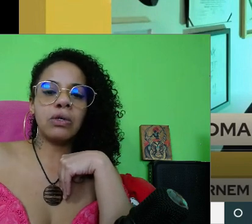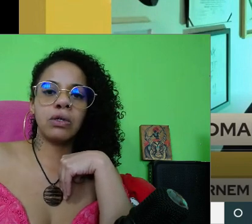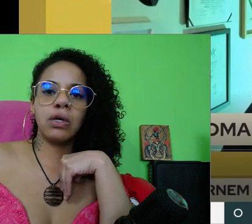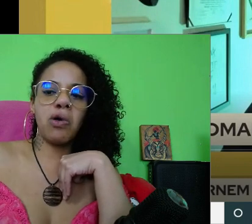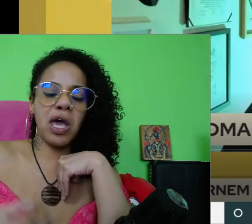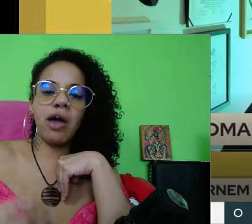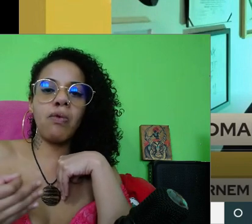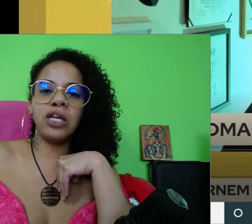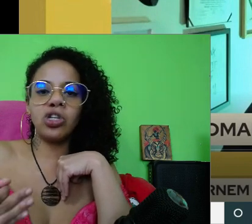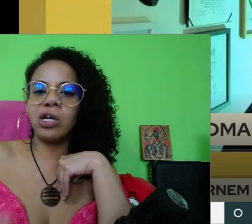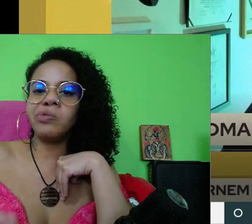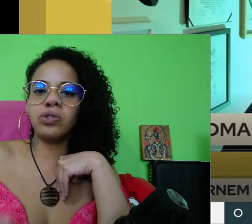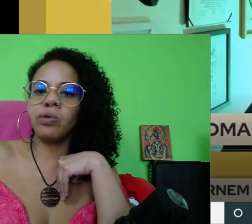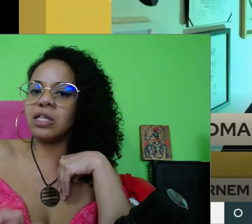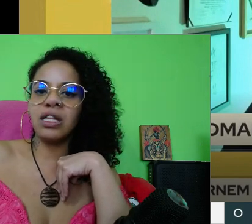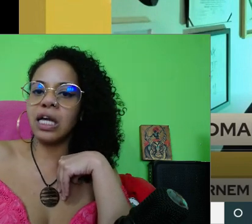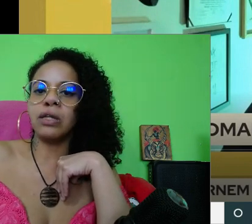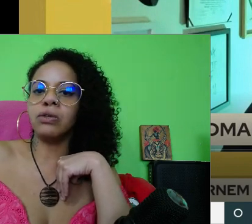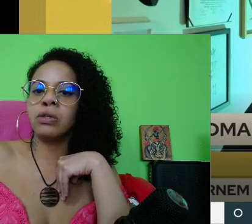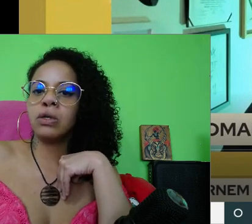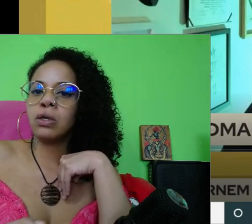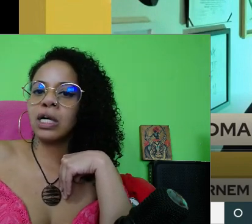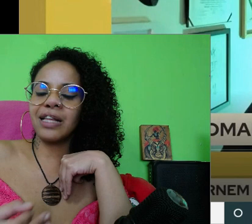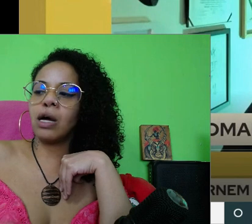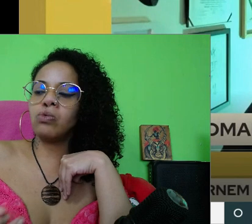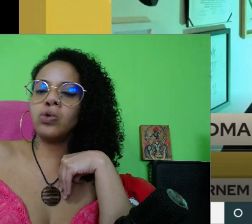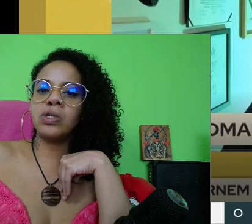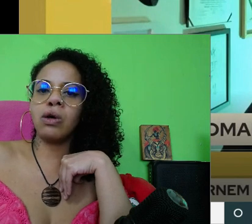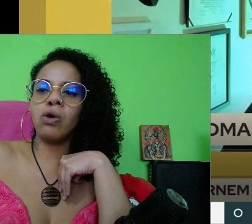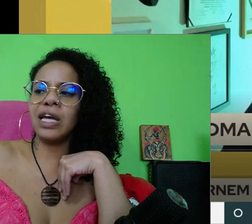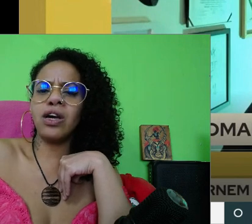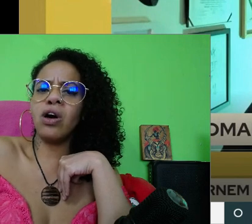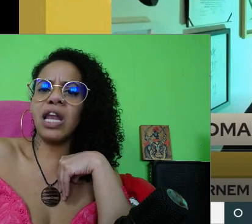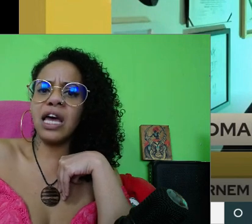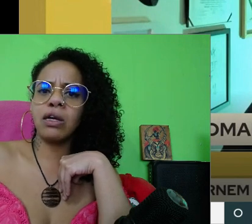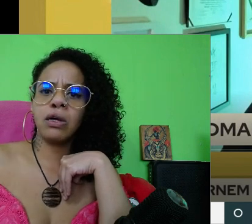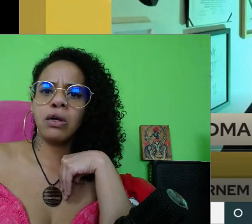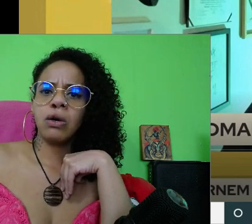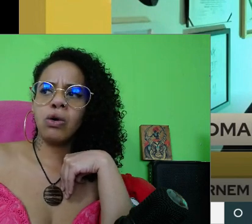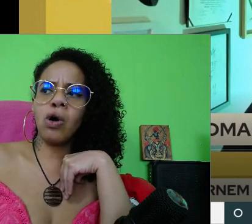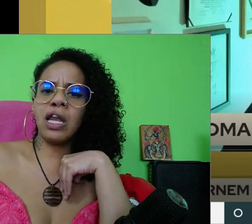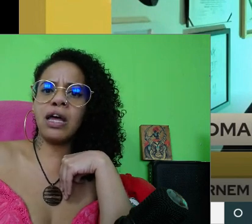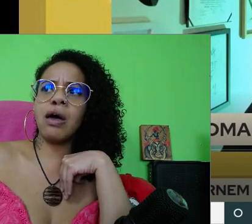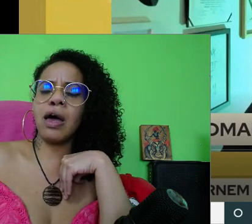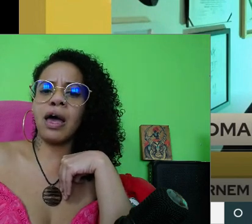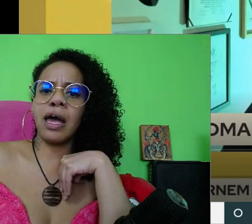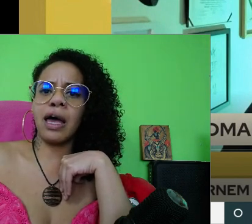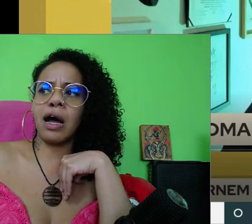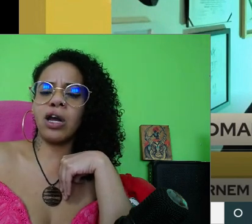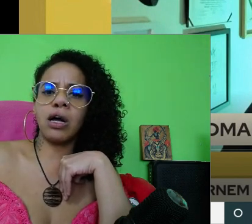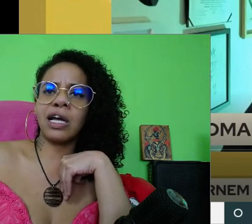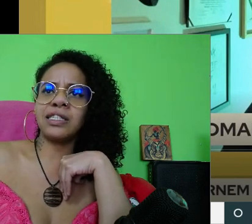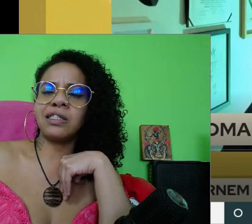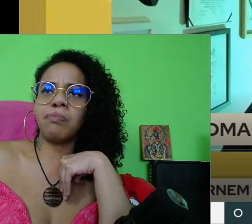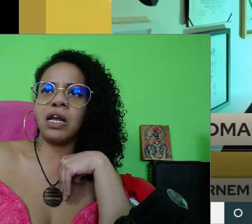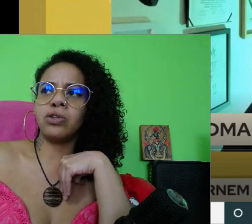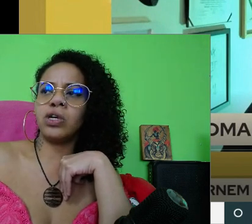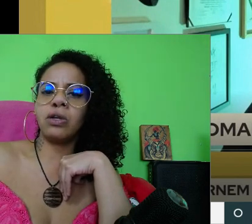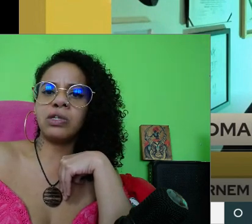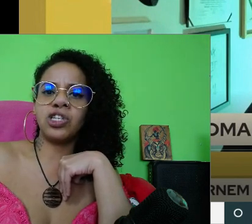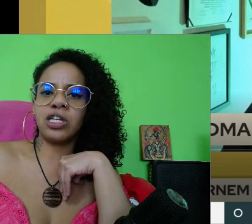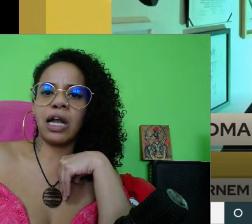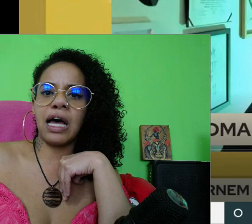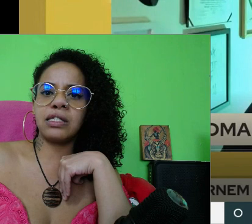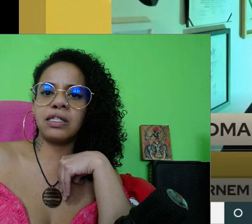entendendo eu realmente não estou entendendo cada um no seu rolê que rolê rolê agora classe